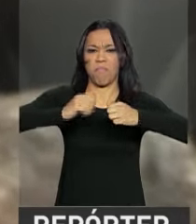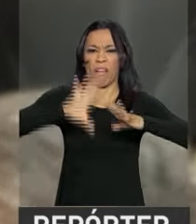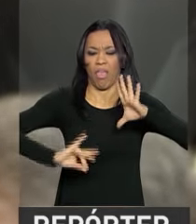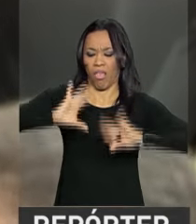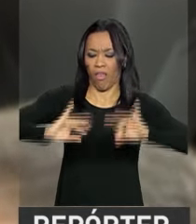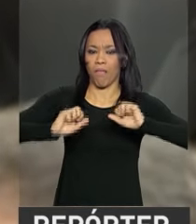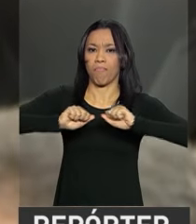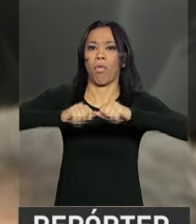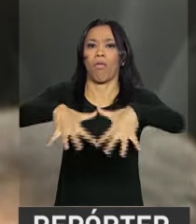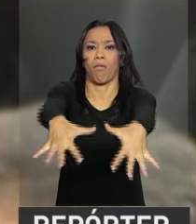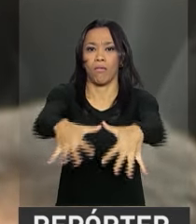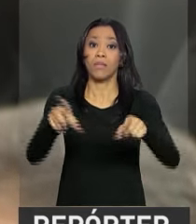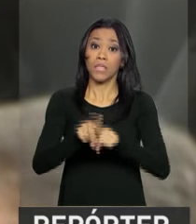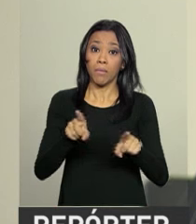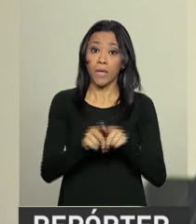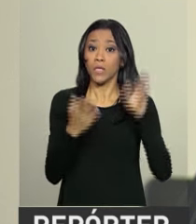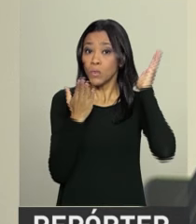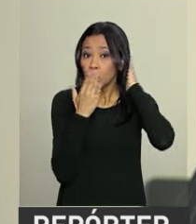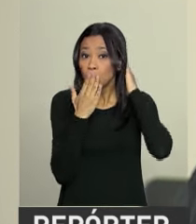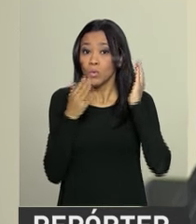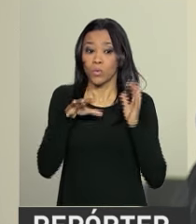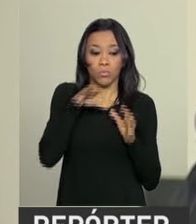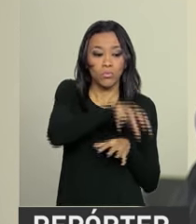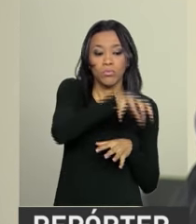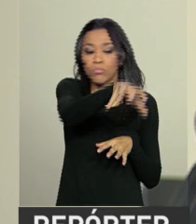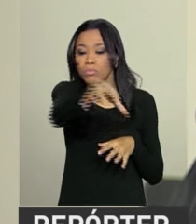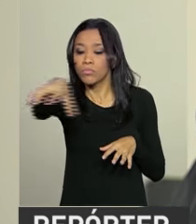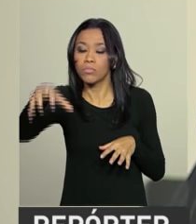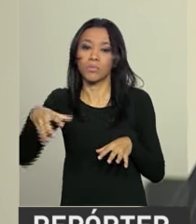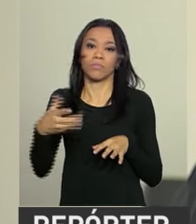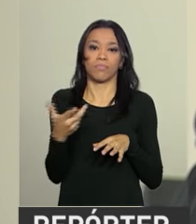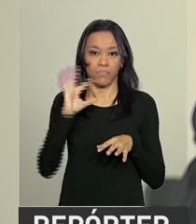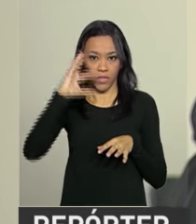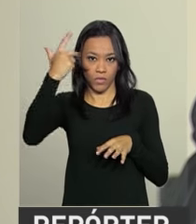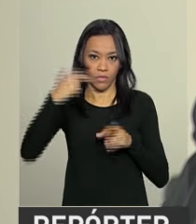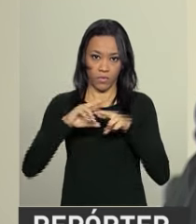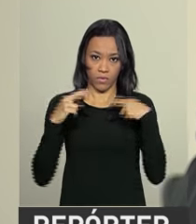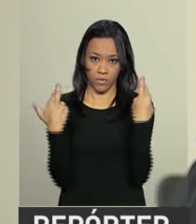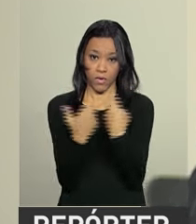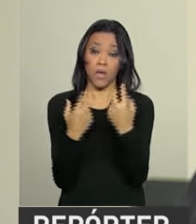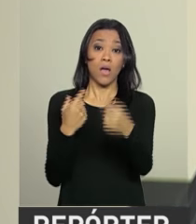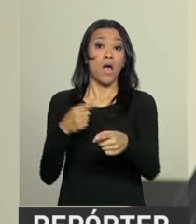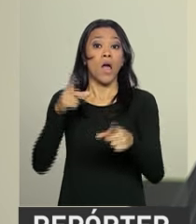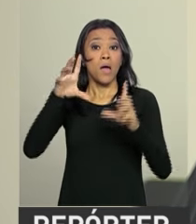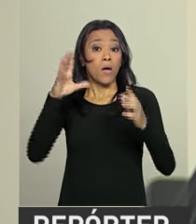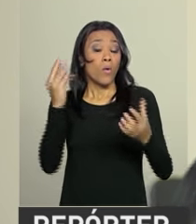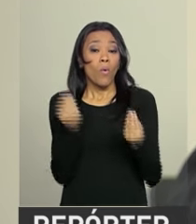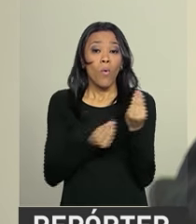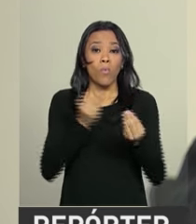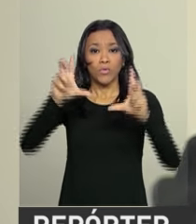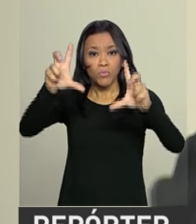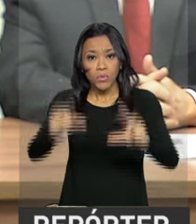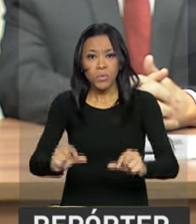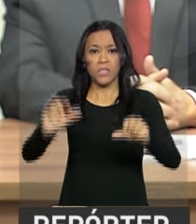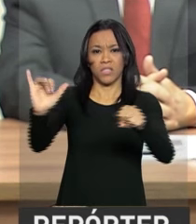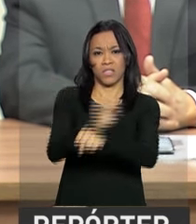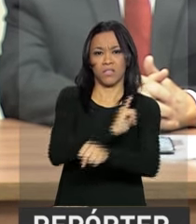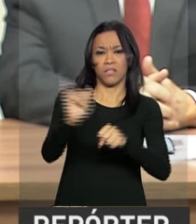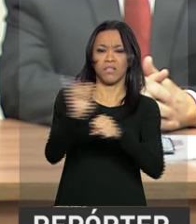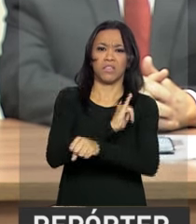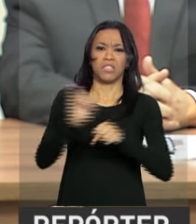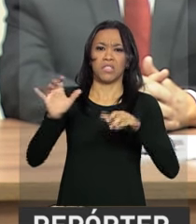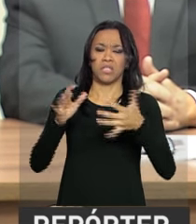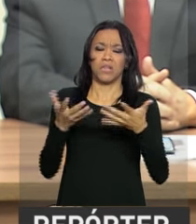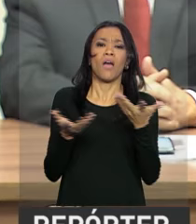indígenas que vivem ao longo do Rio Doce o ministro do meio ambiente disse que as medidas para minimizar os efeitos do desastre são